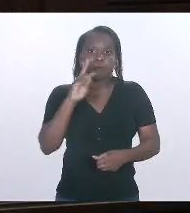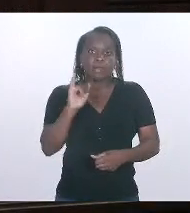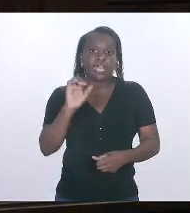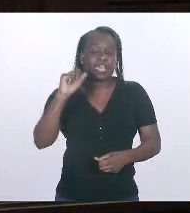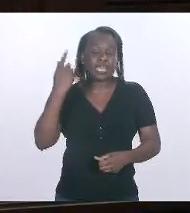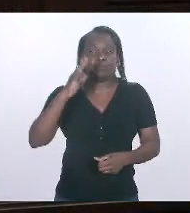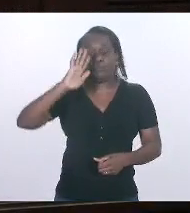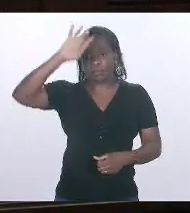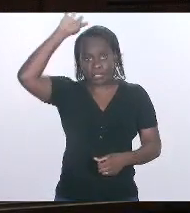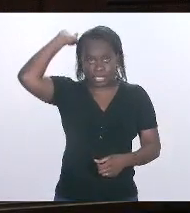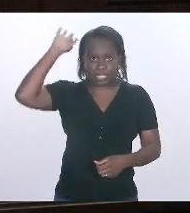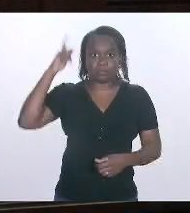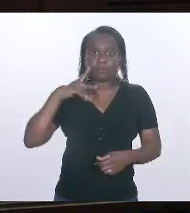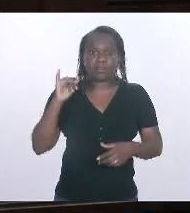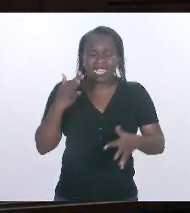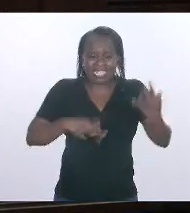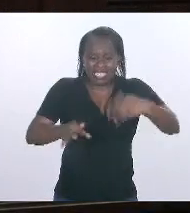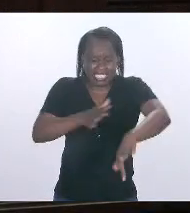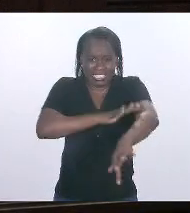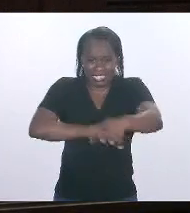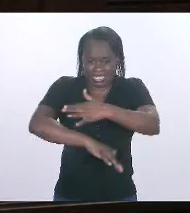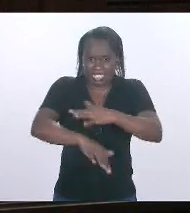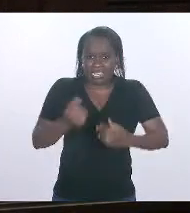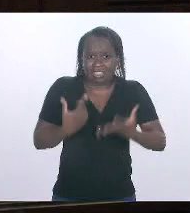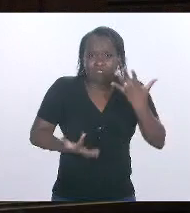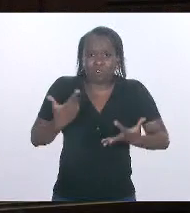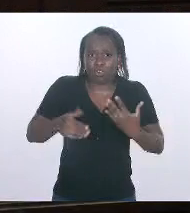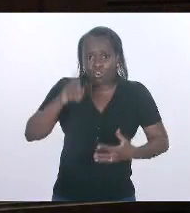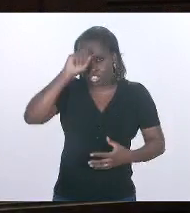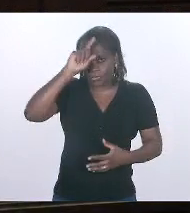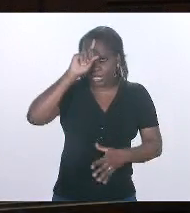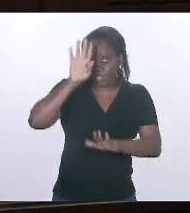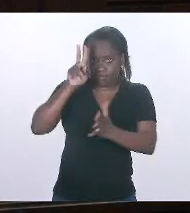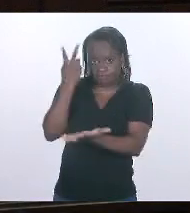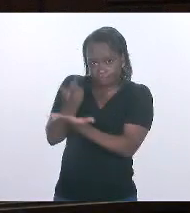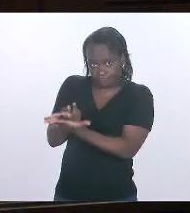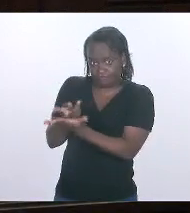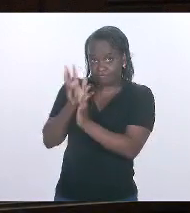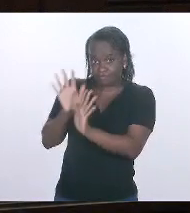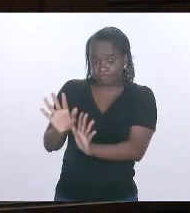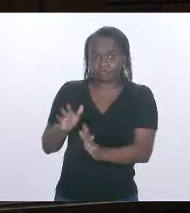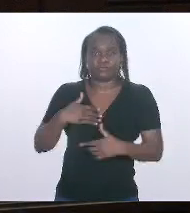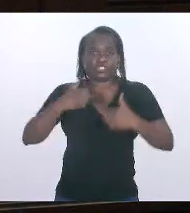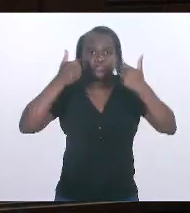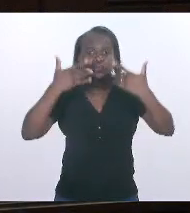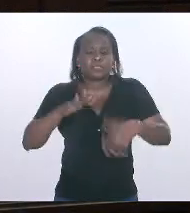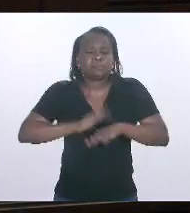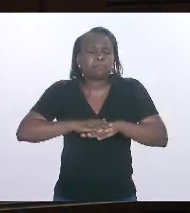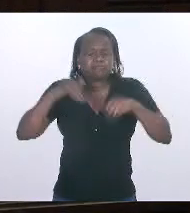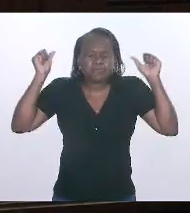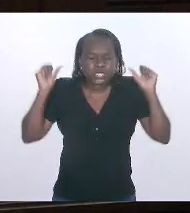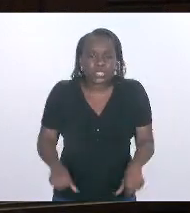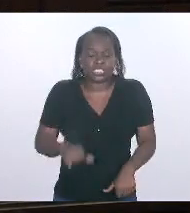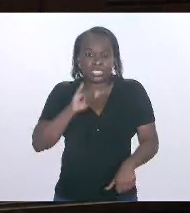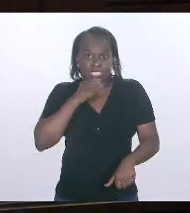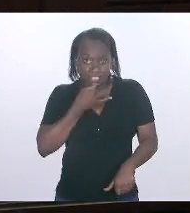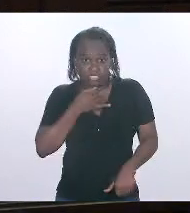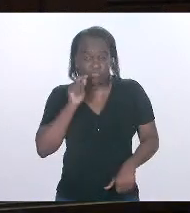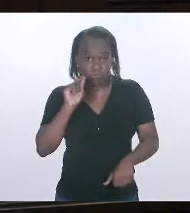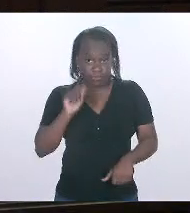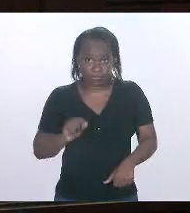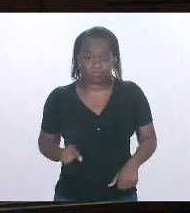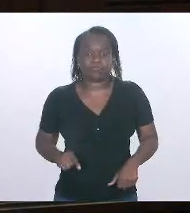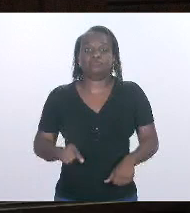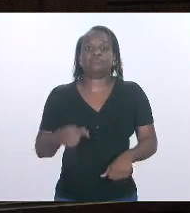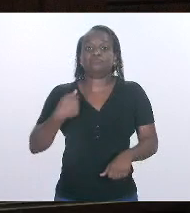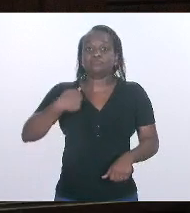O meu pai estava queimado no hospital do bombeiro. Vou relatar um mais triste ainda, senhor governador.